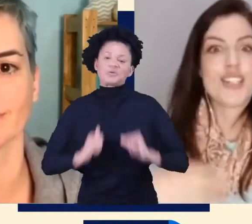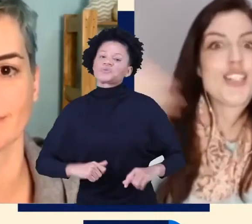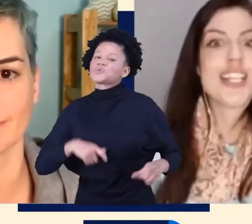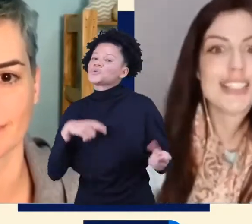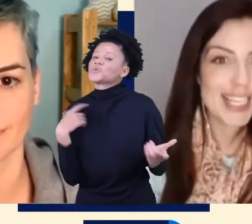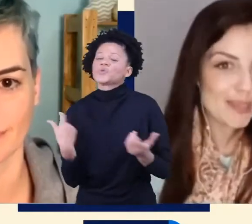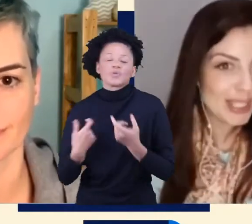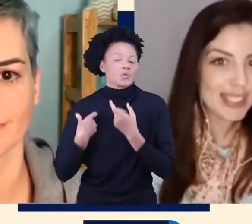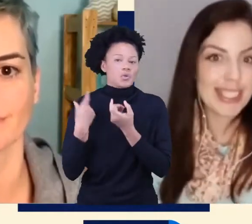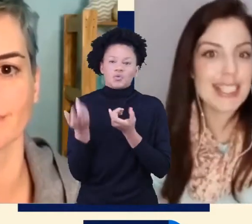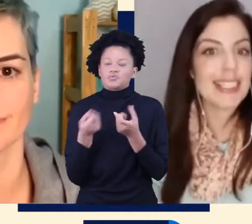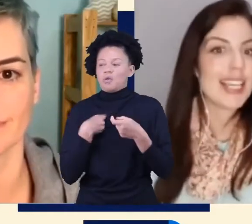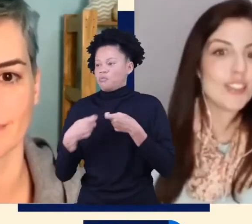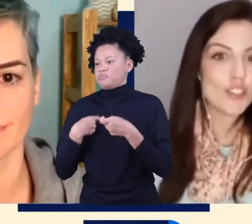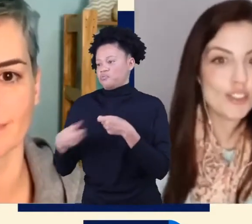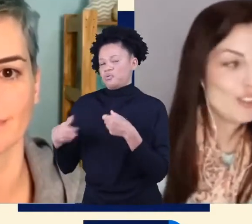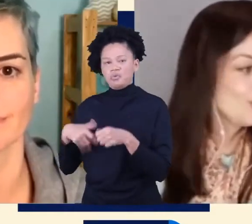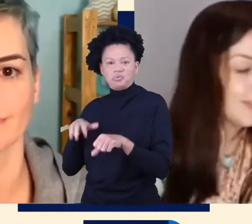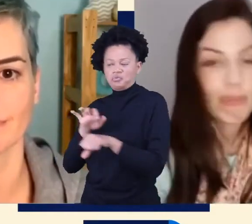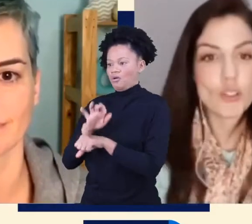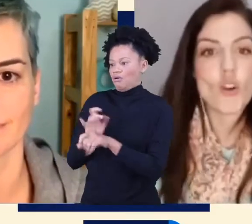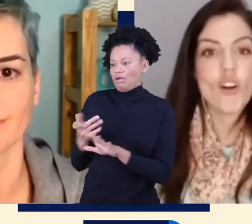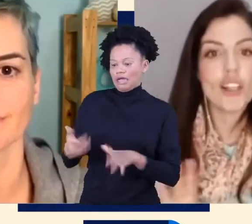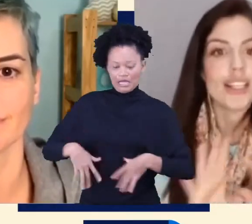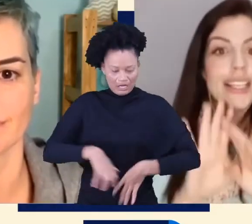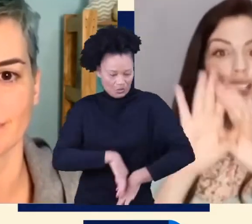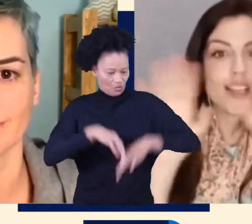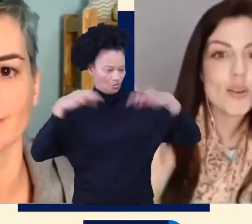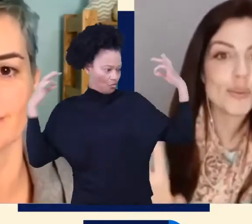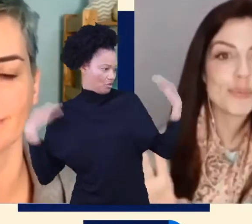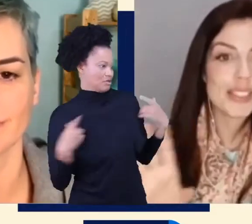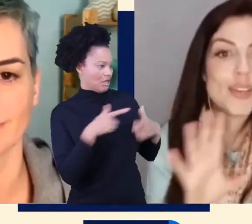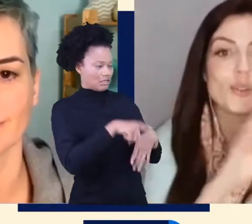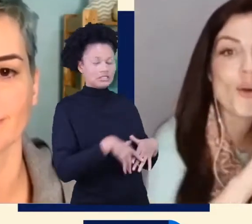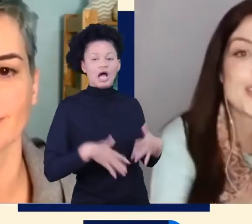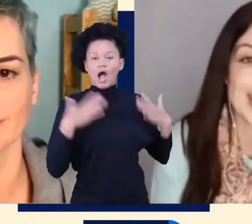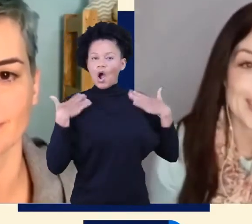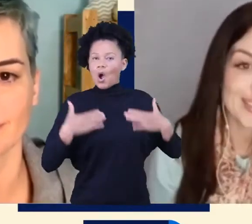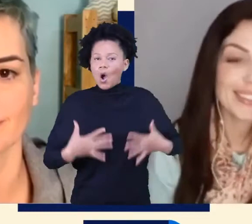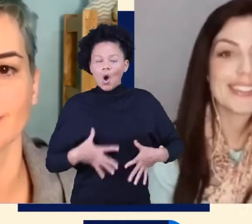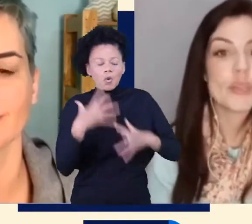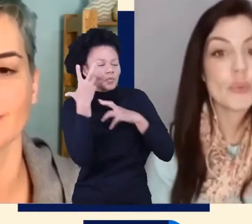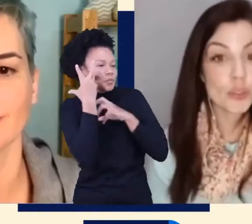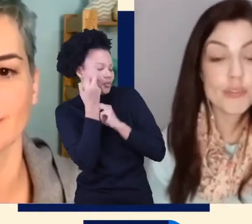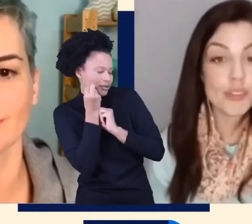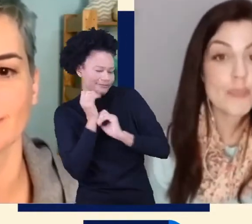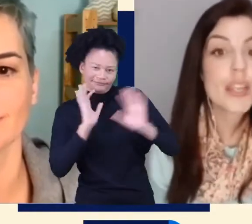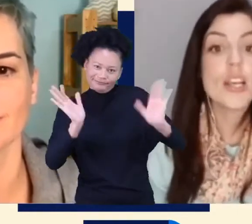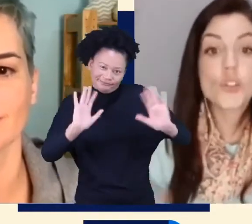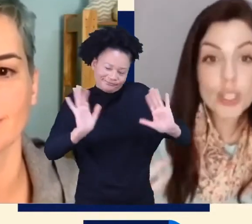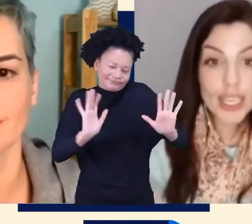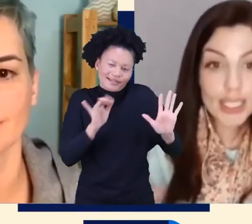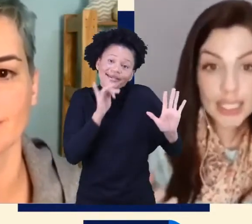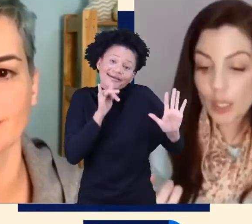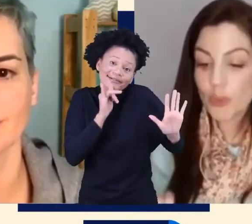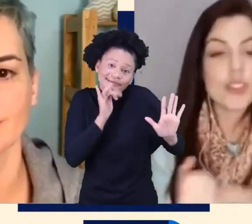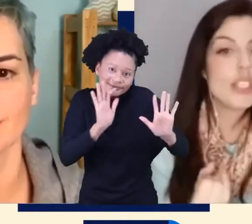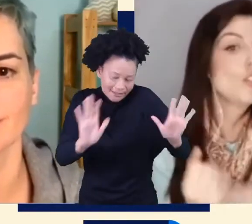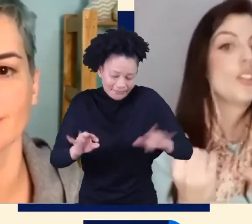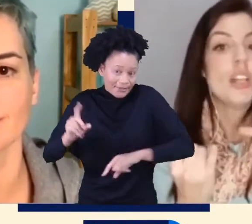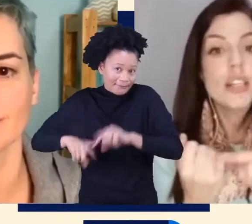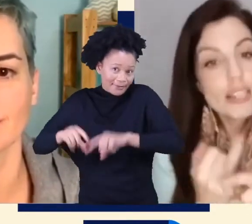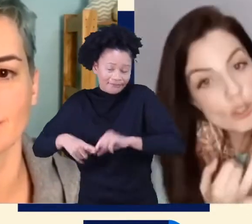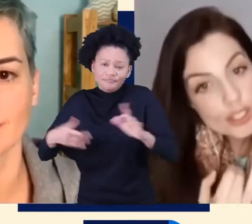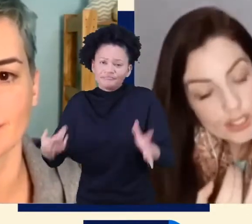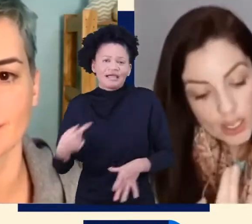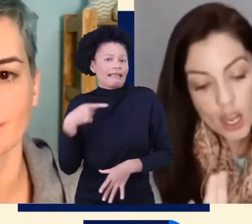sei lá, já chega sem camisa e ela tá de camisola. Esse é o pseudo roteiro da pornografia. Só que ali não